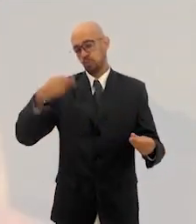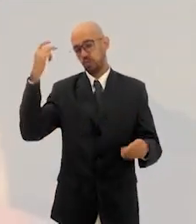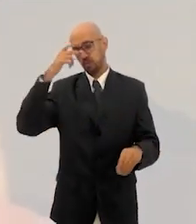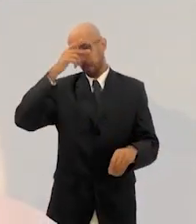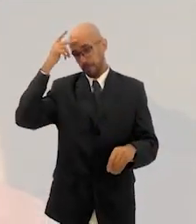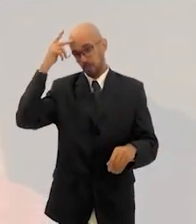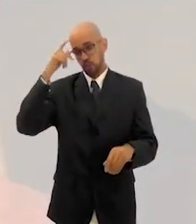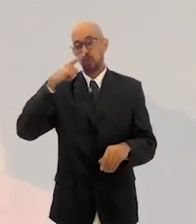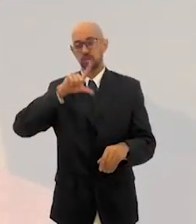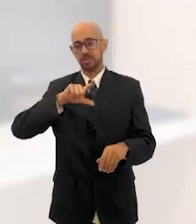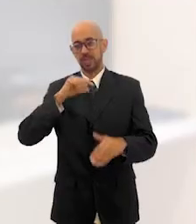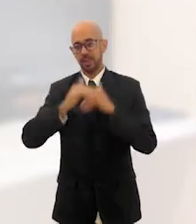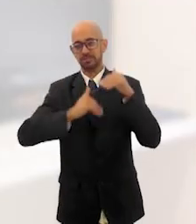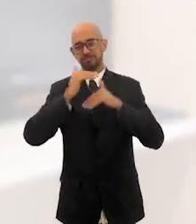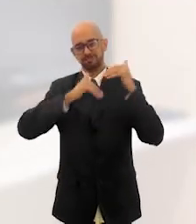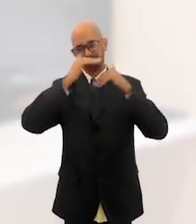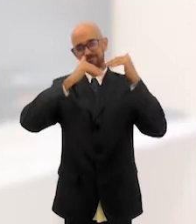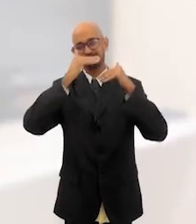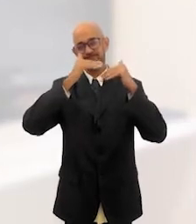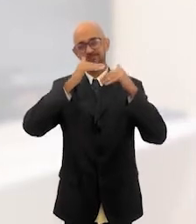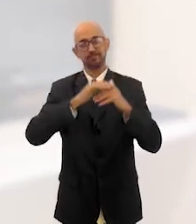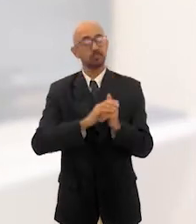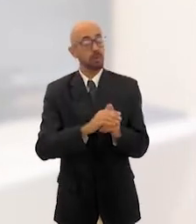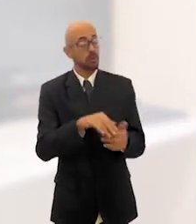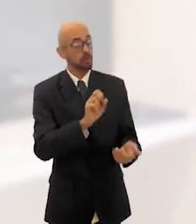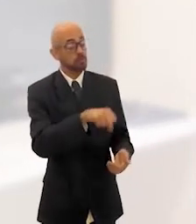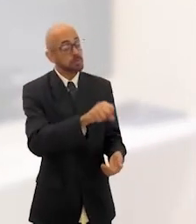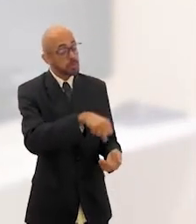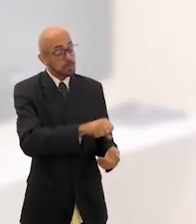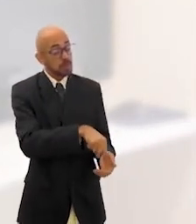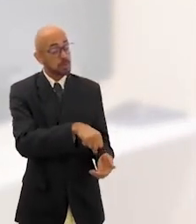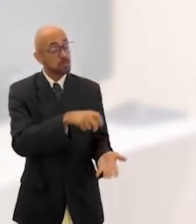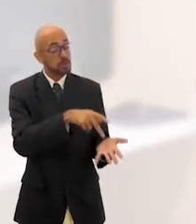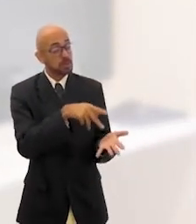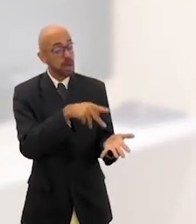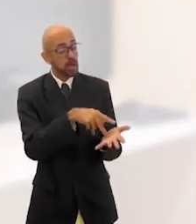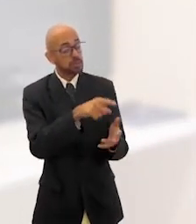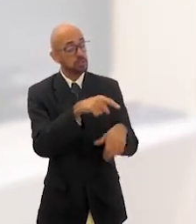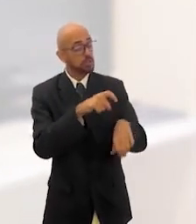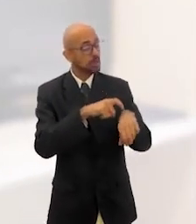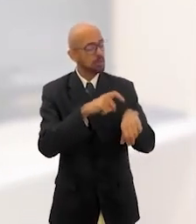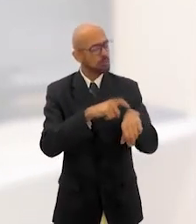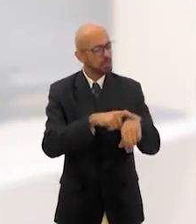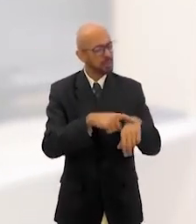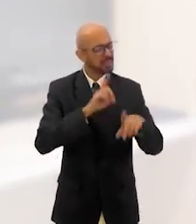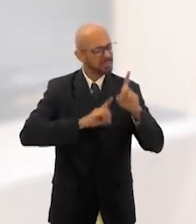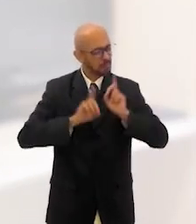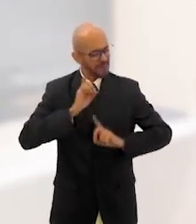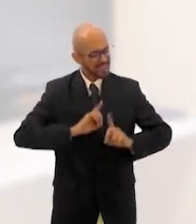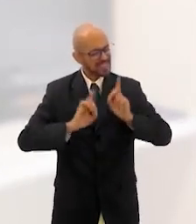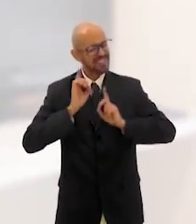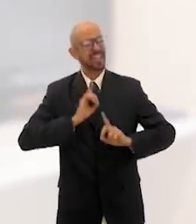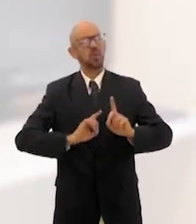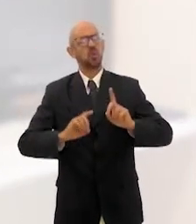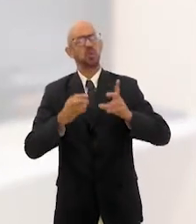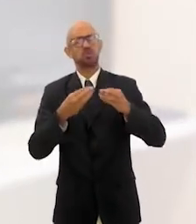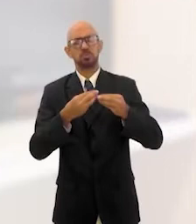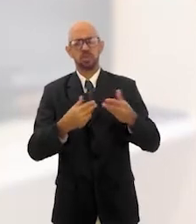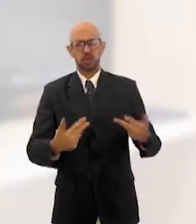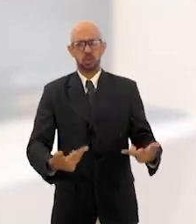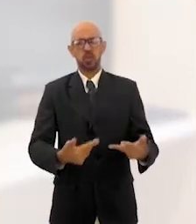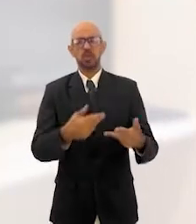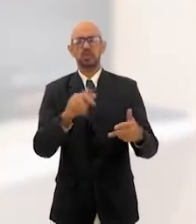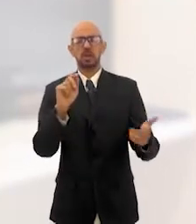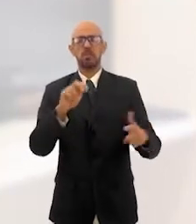alma, sabe? Sim, e a Porque gente está num momento de tanta depressão, tantas pessoas